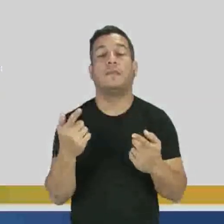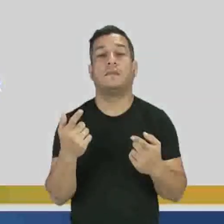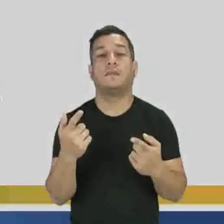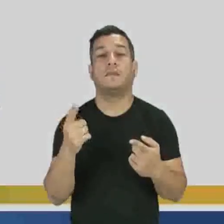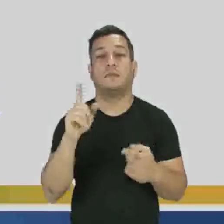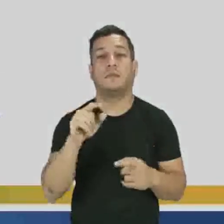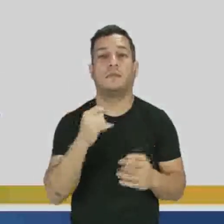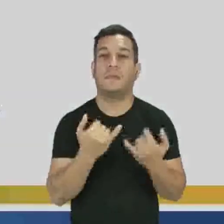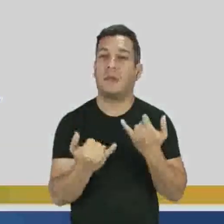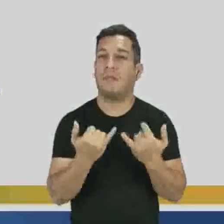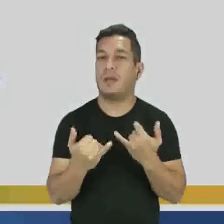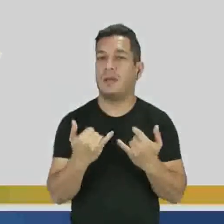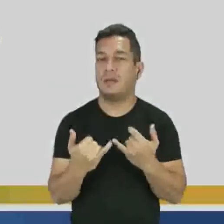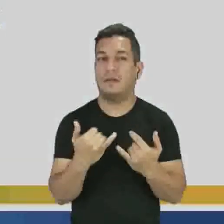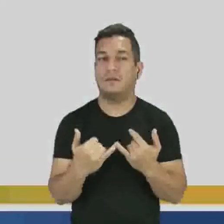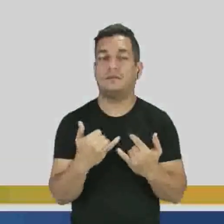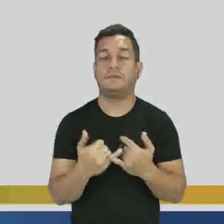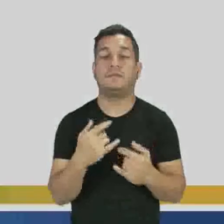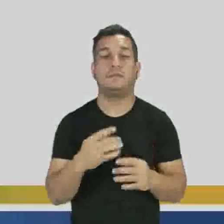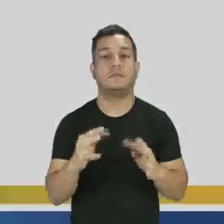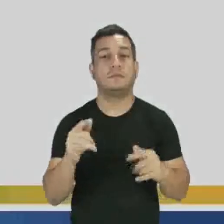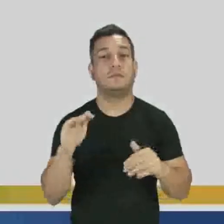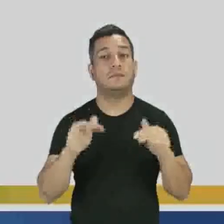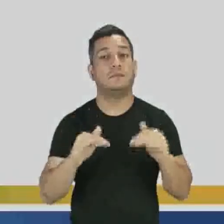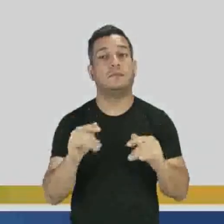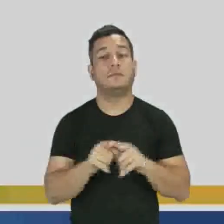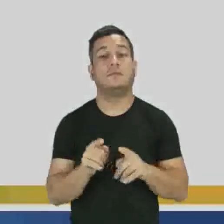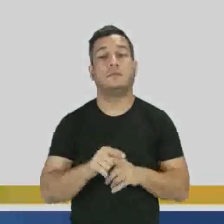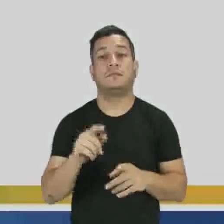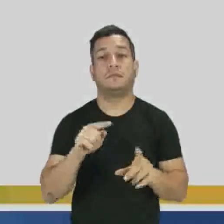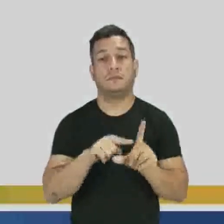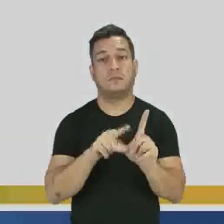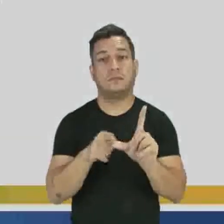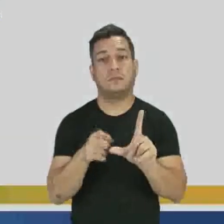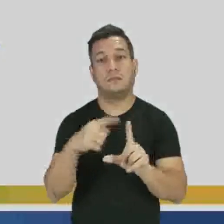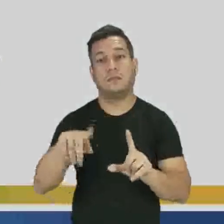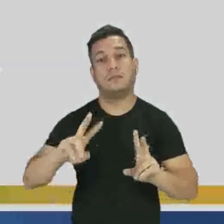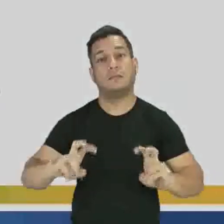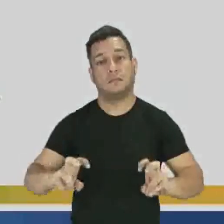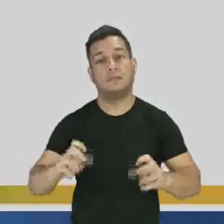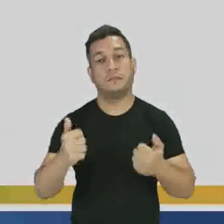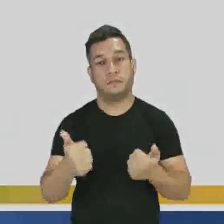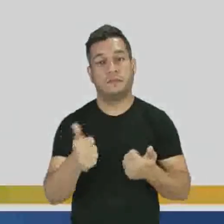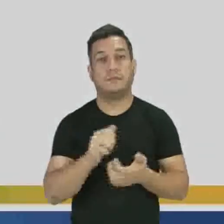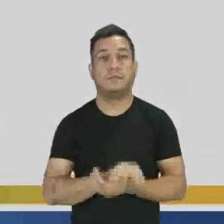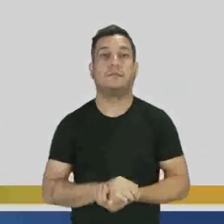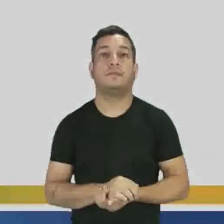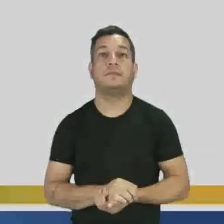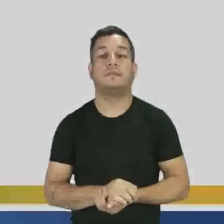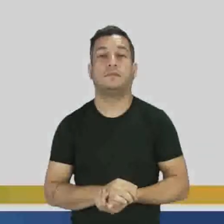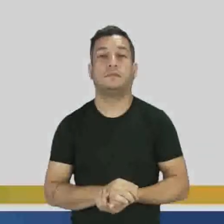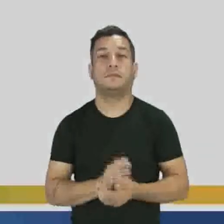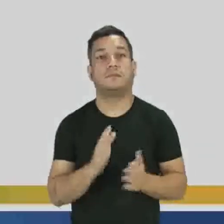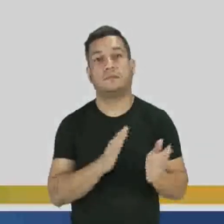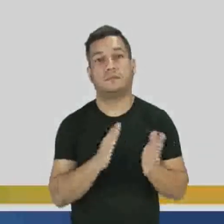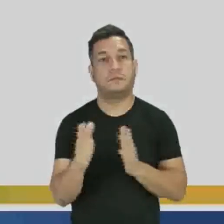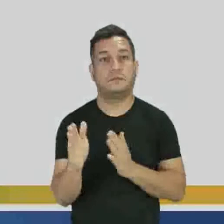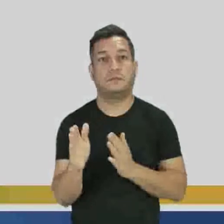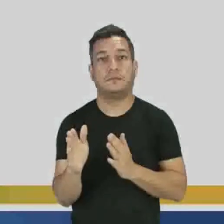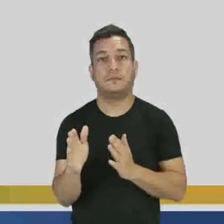eles são semelhantes. Tudo depende do ângulo que você os enxerga, tá ok? Seguindo,